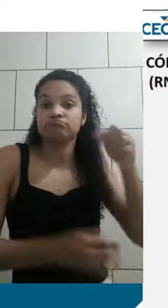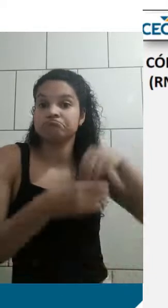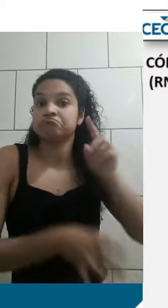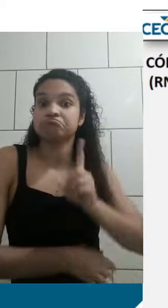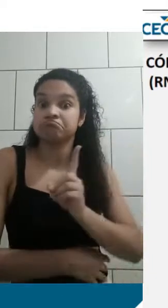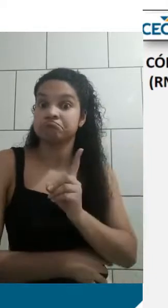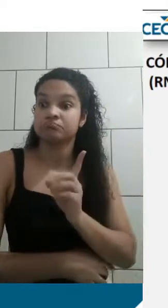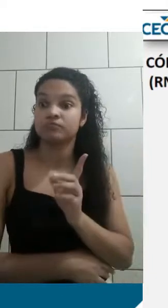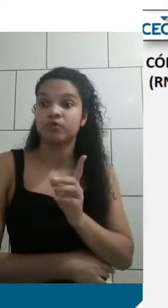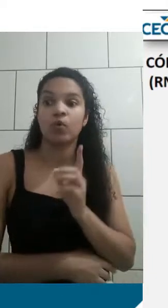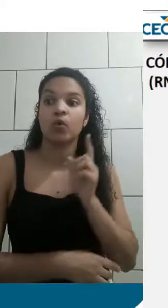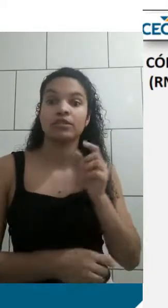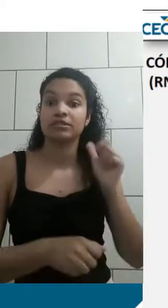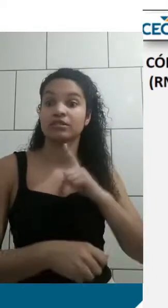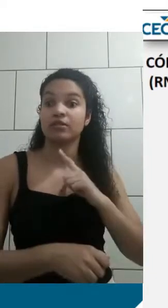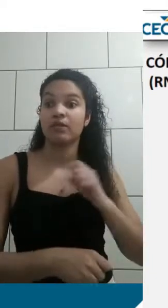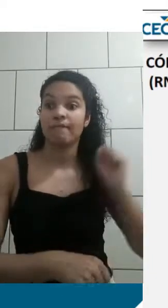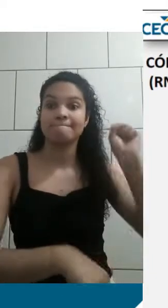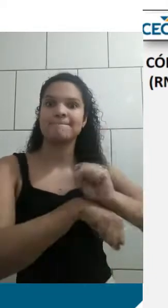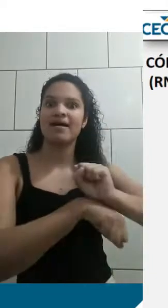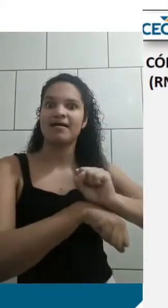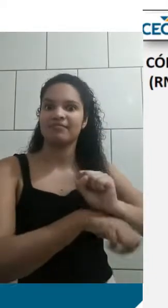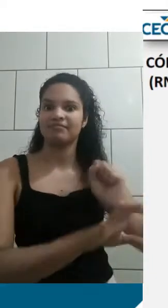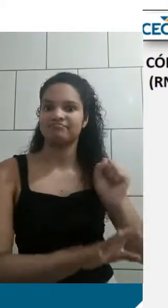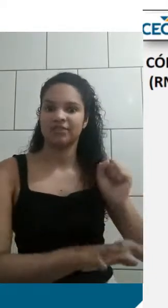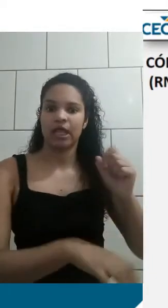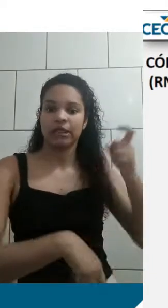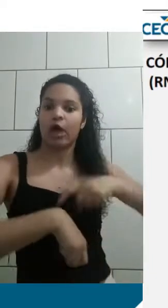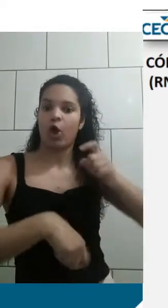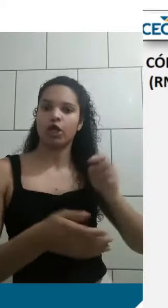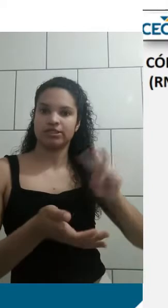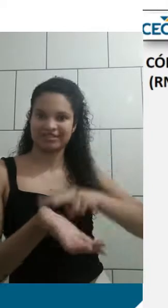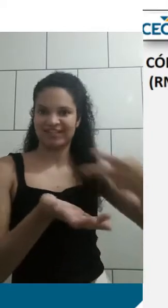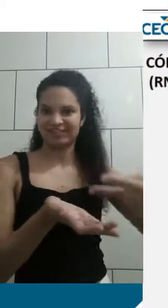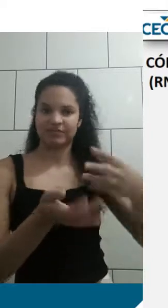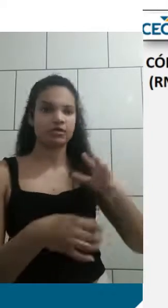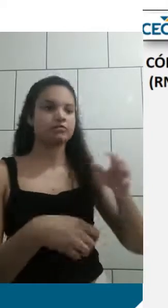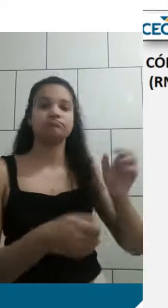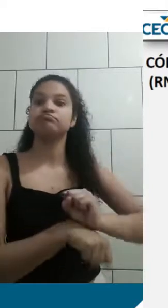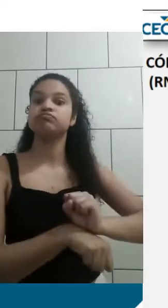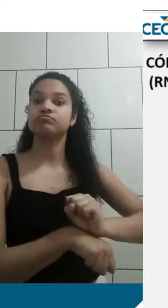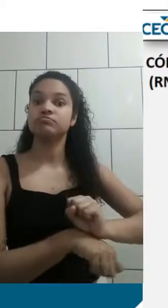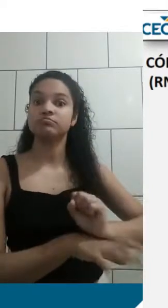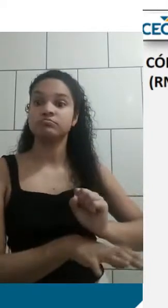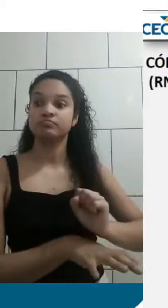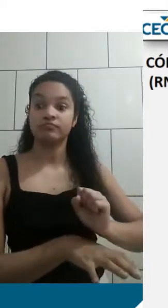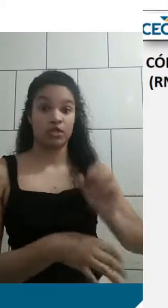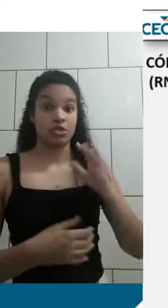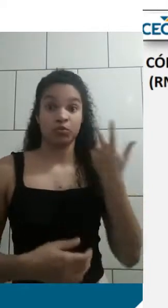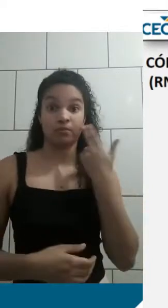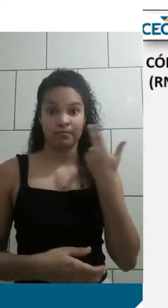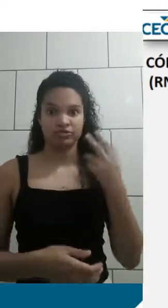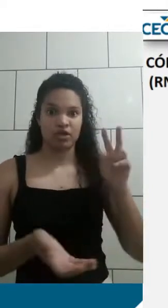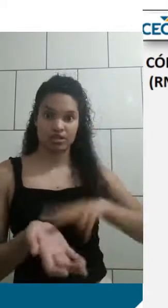uma parada no processo de tradução. E outros códons que indicam início. Normalmente a tradução de uma